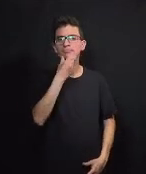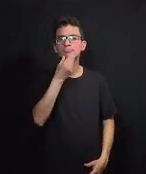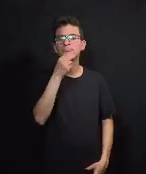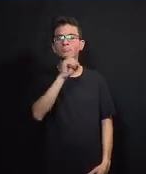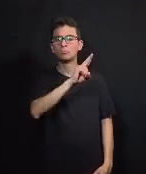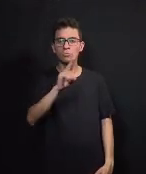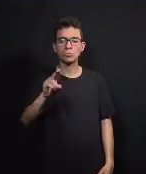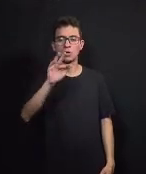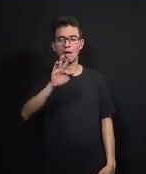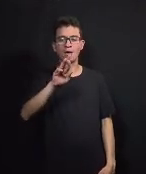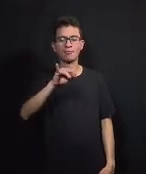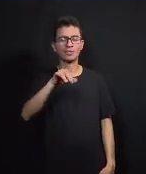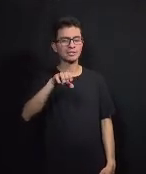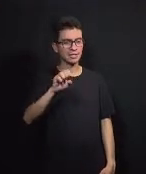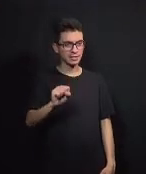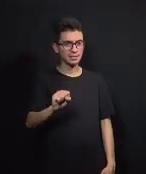Fukuyama.